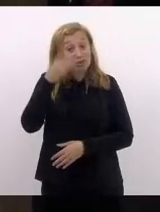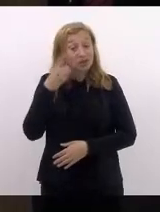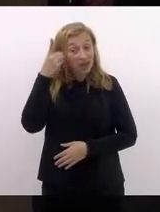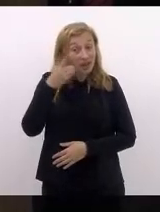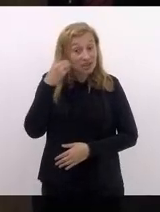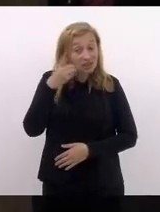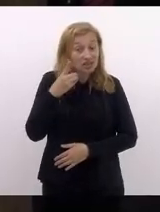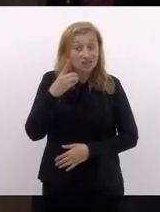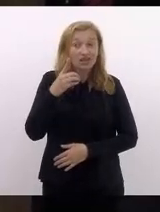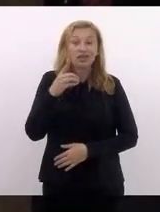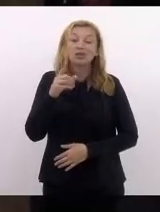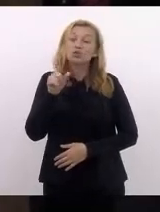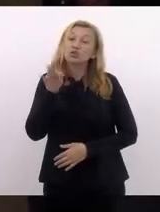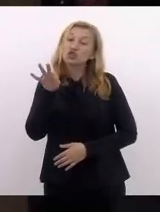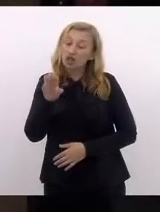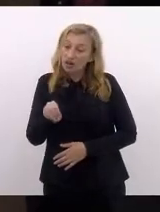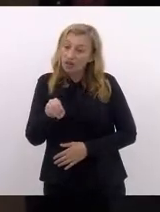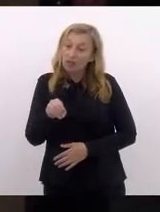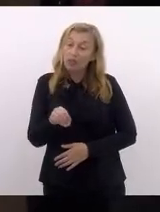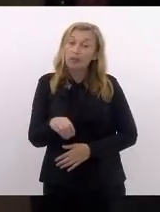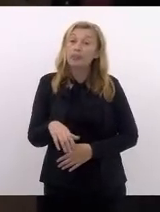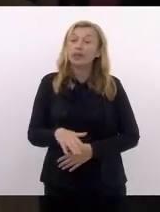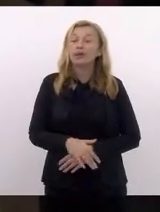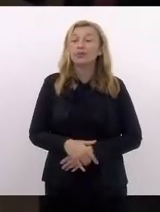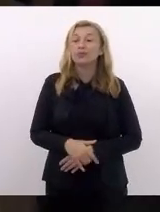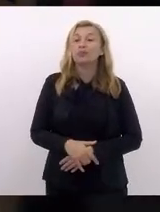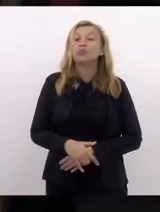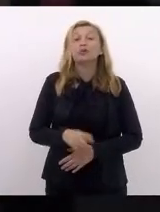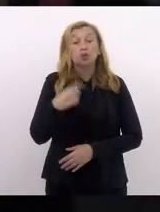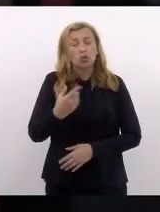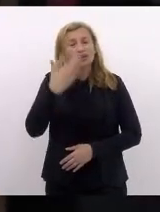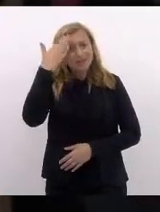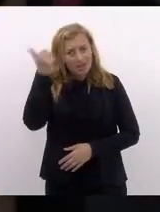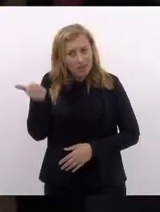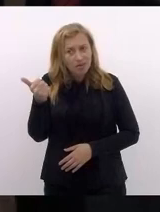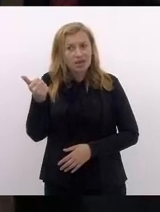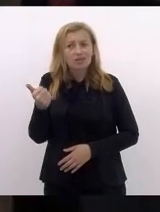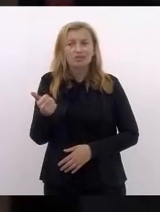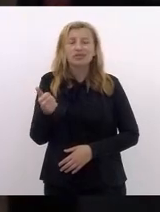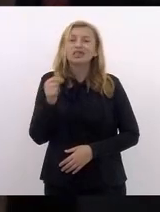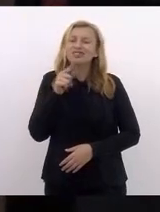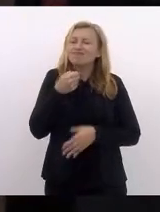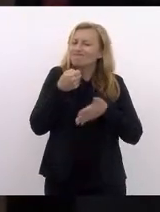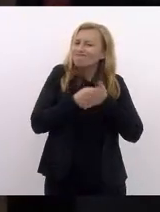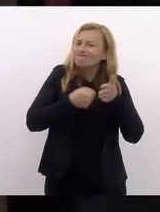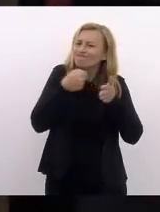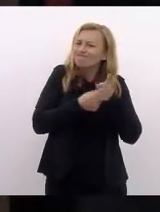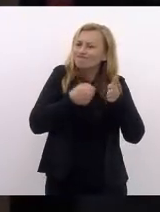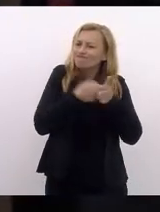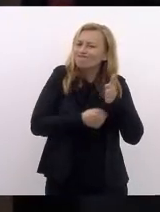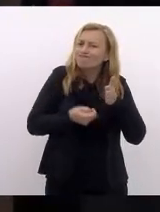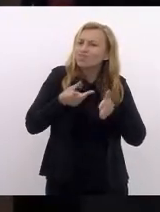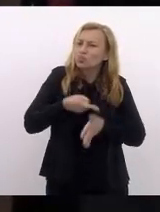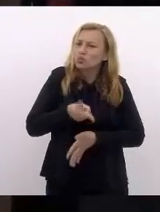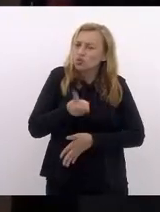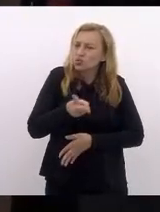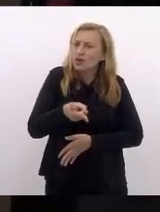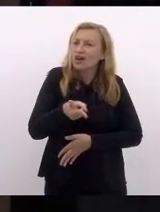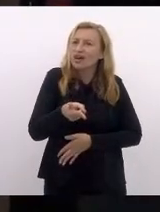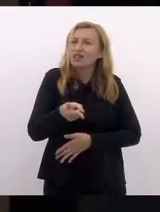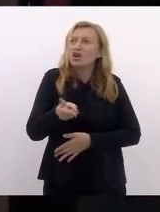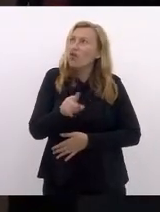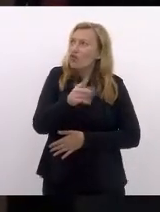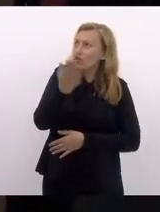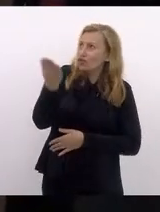Deputado Smith No entanto a gente sabe que essa luta ela tem que continuar